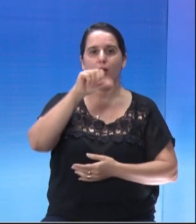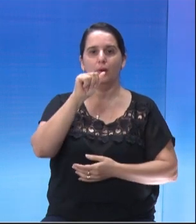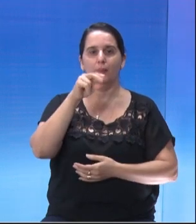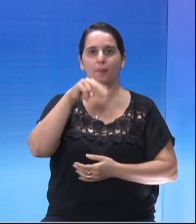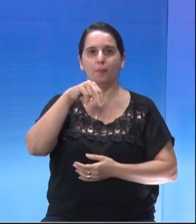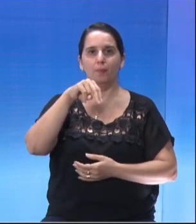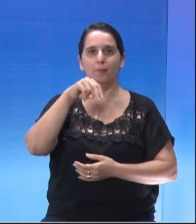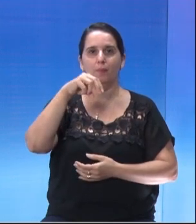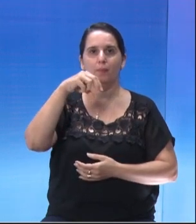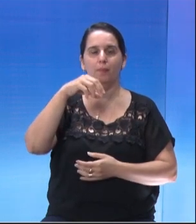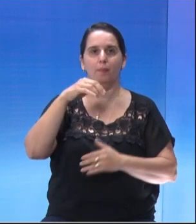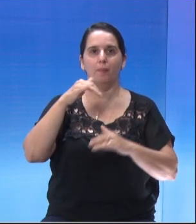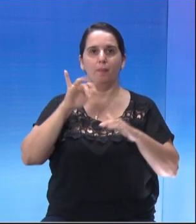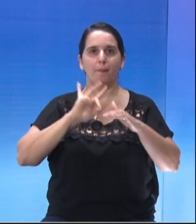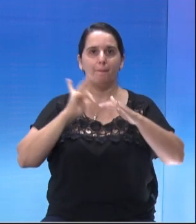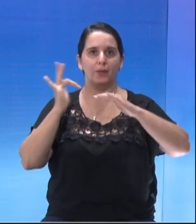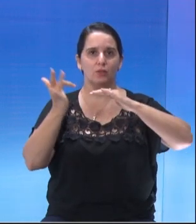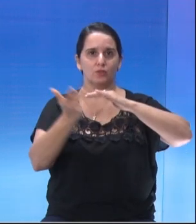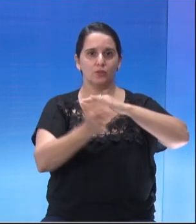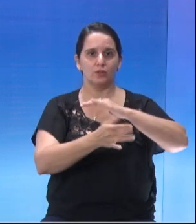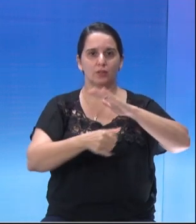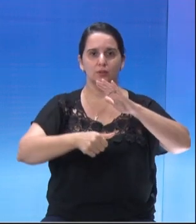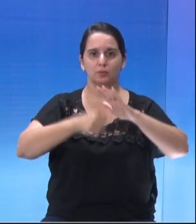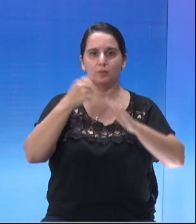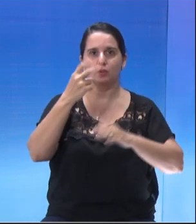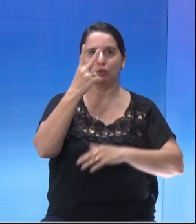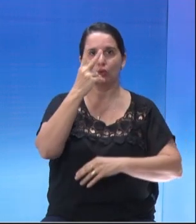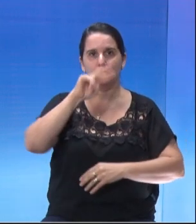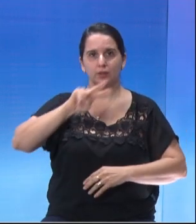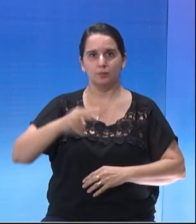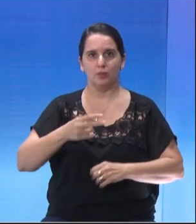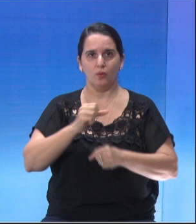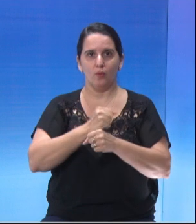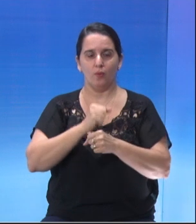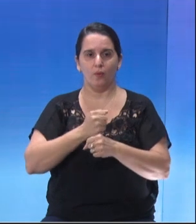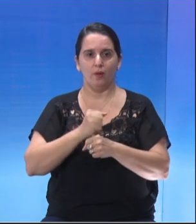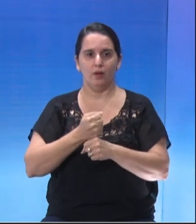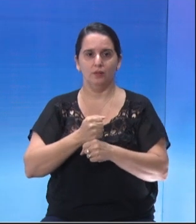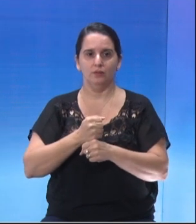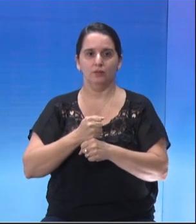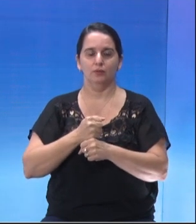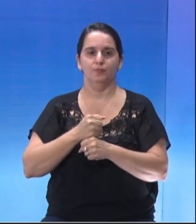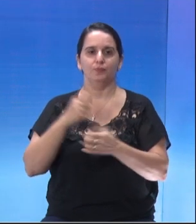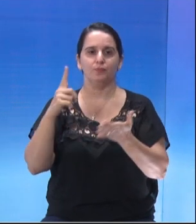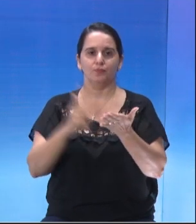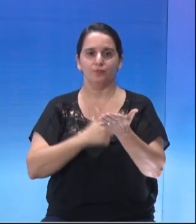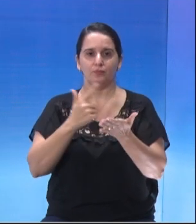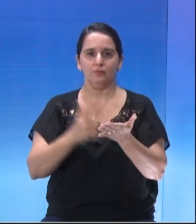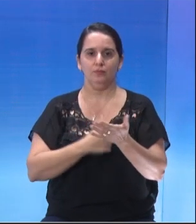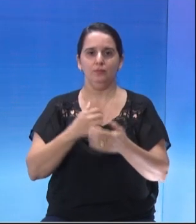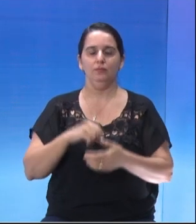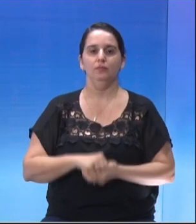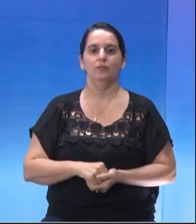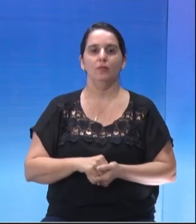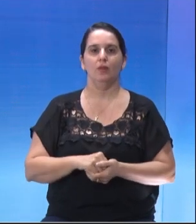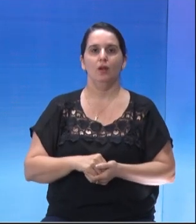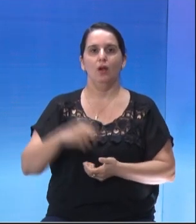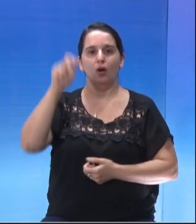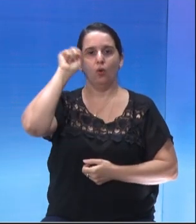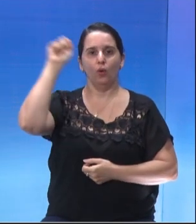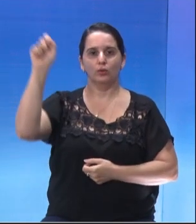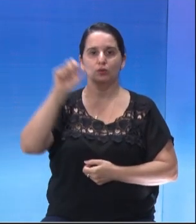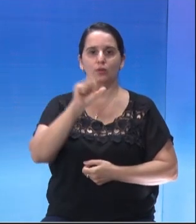no mural Mídias Sociais, os primeiros 2000 anos, em tradução livre. Segundo Standard, Marco Túlio